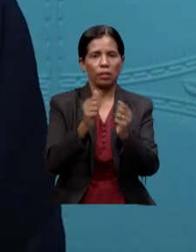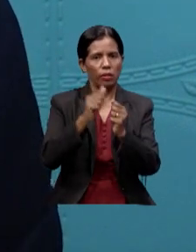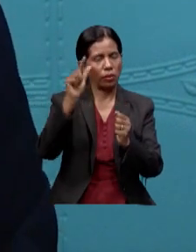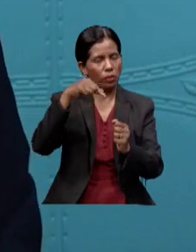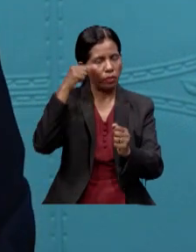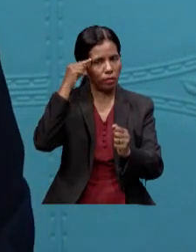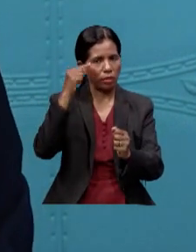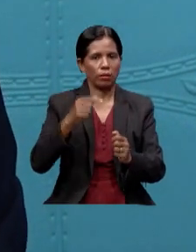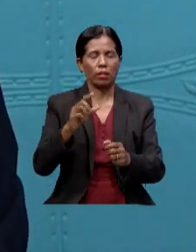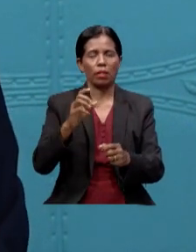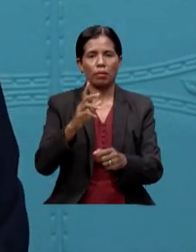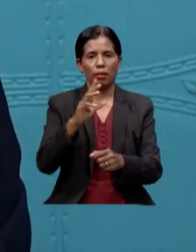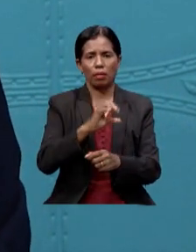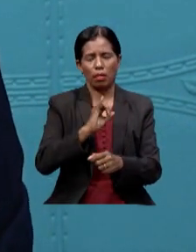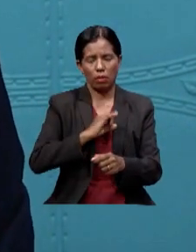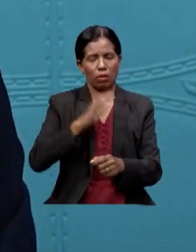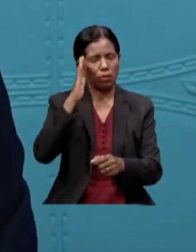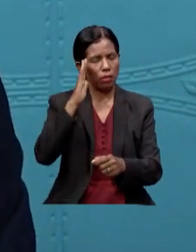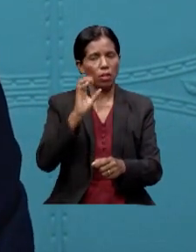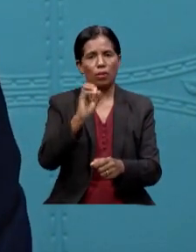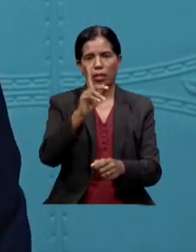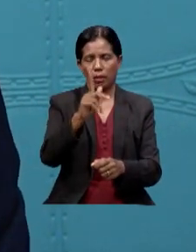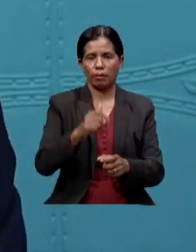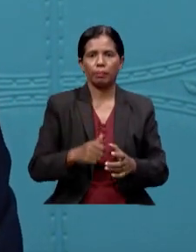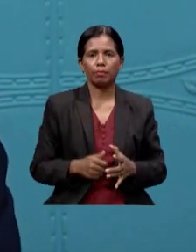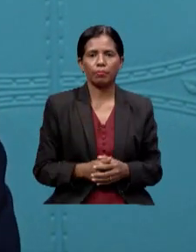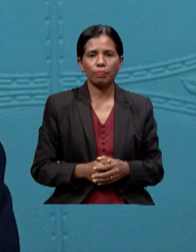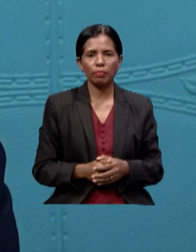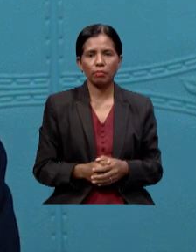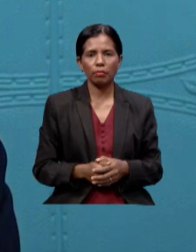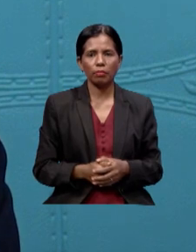nini politika au nini normal ne be